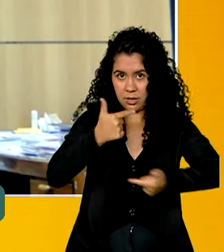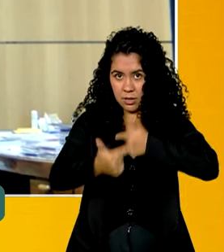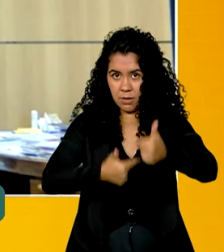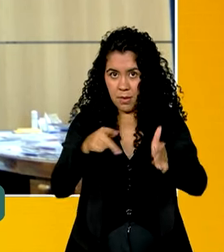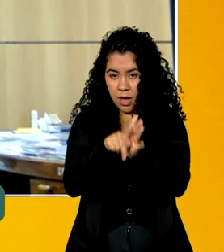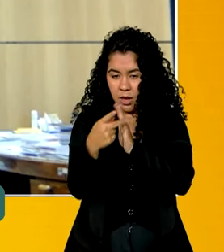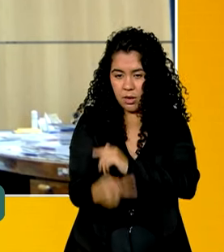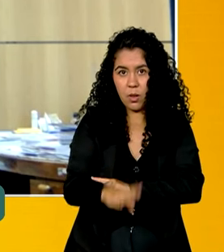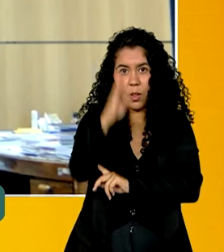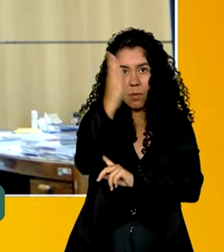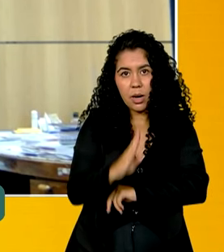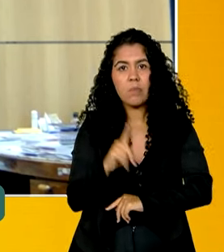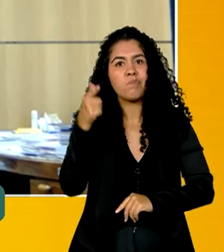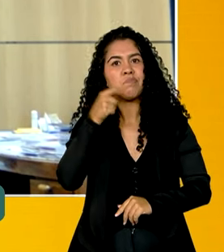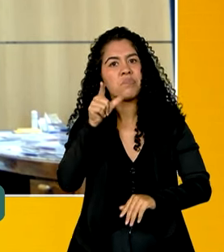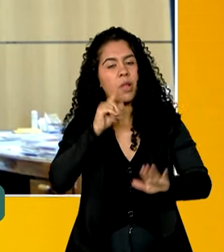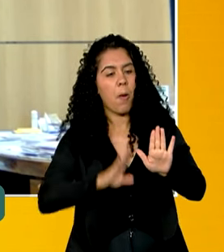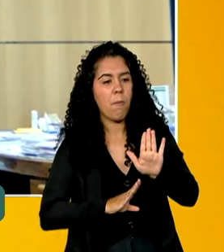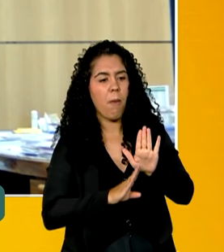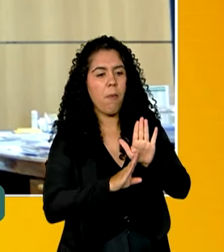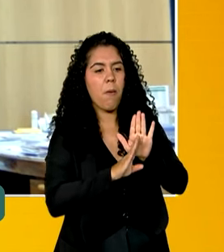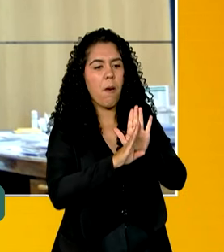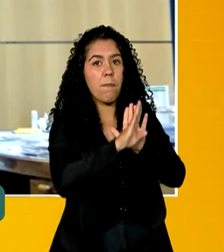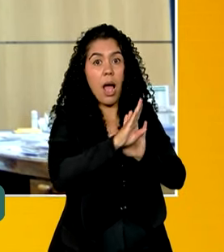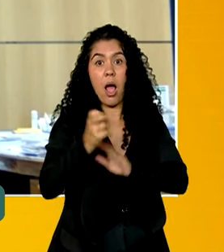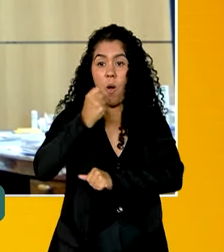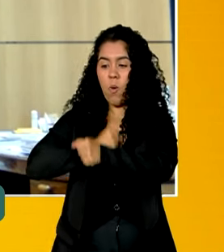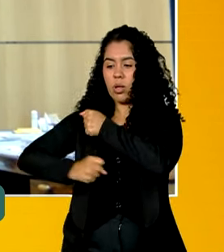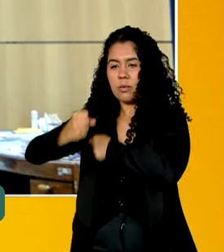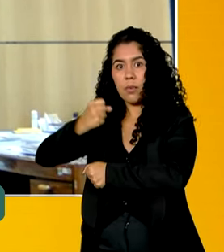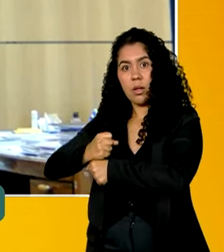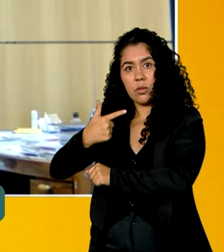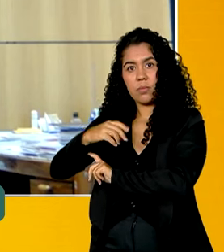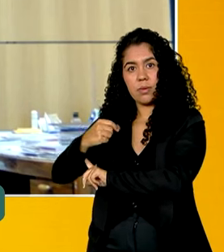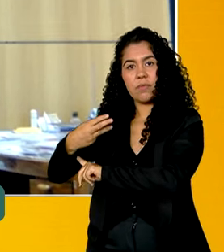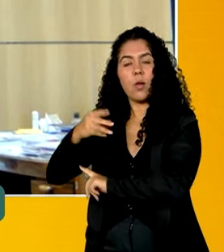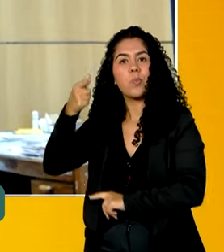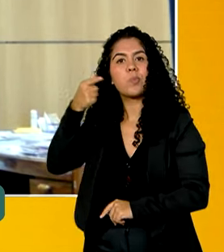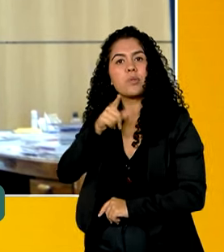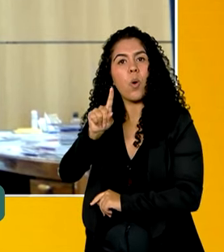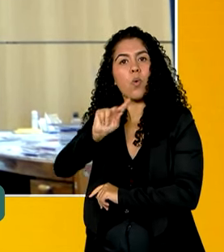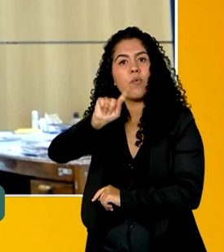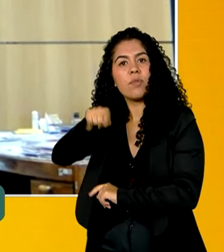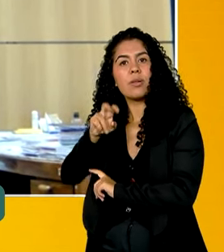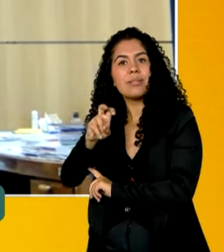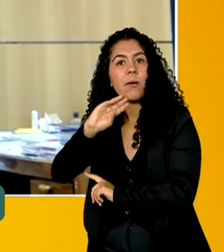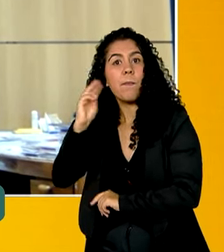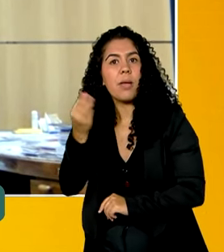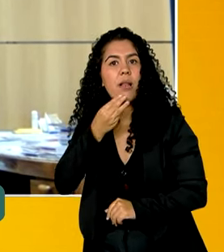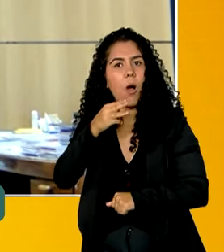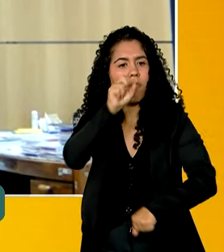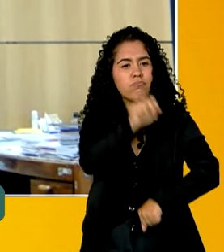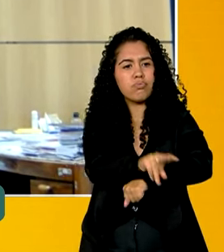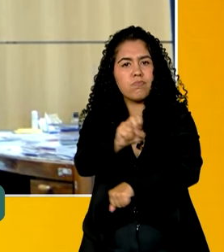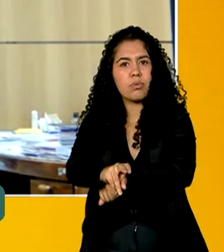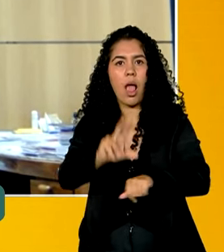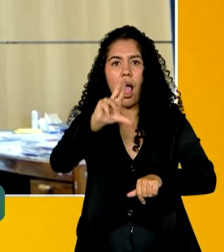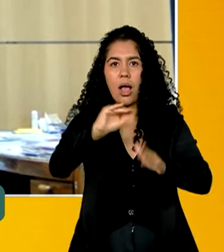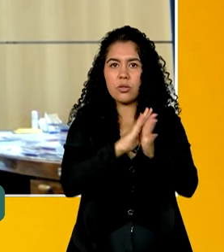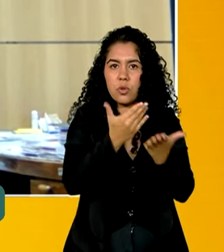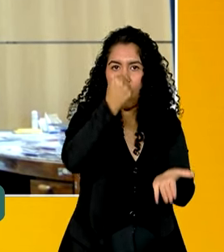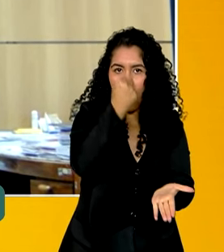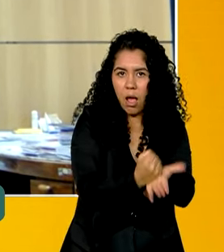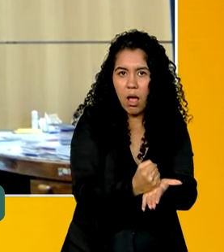nós estamos crescendo. Ano passado geramos 1,5 milhão de empregos formais. Esse ano, os